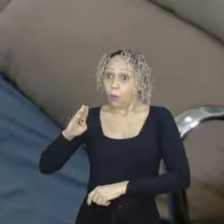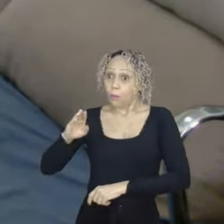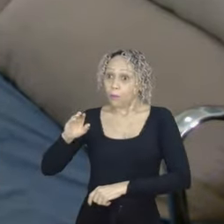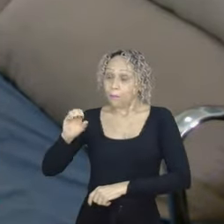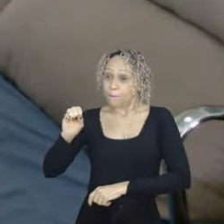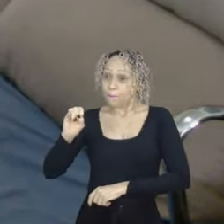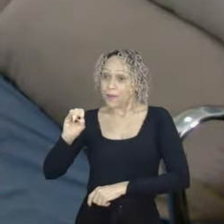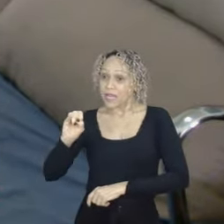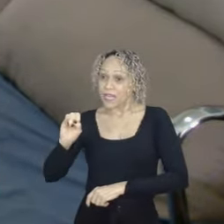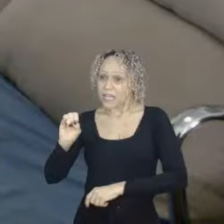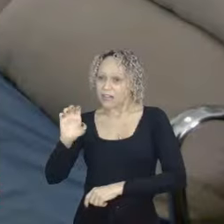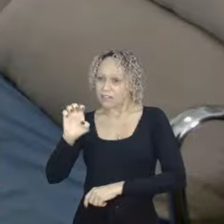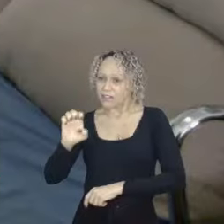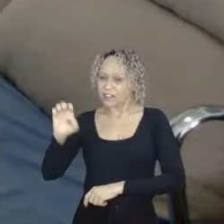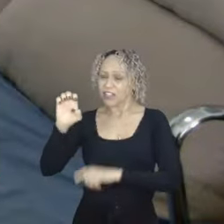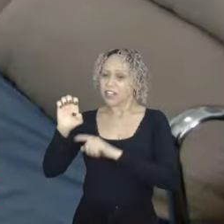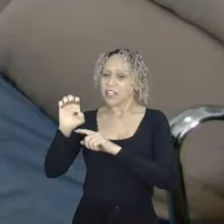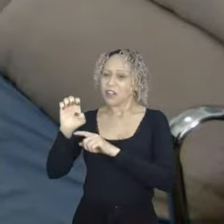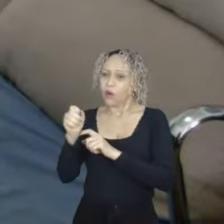de